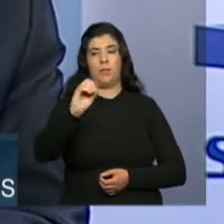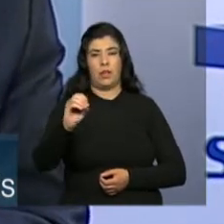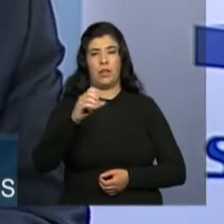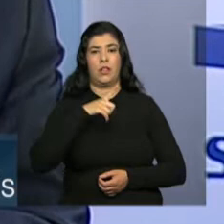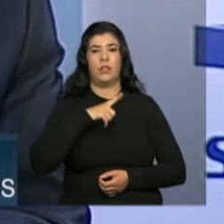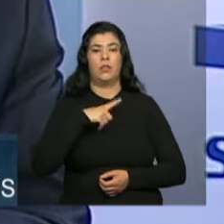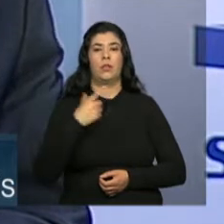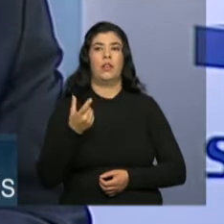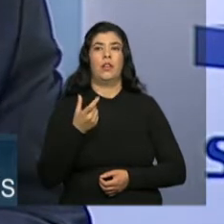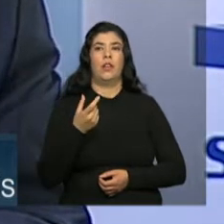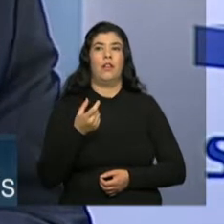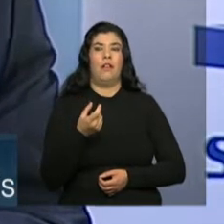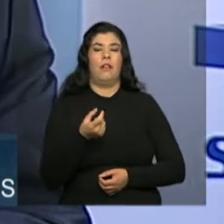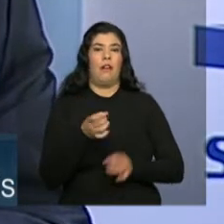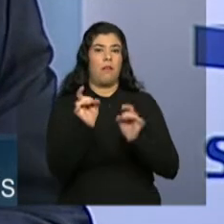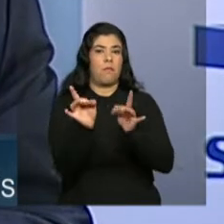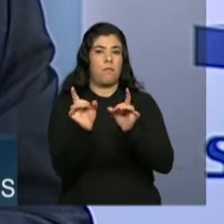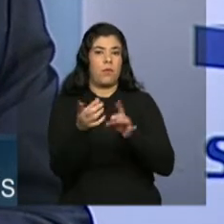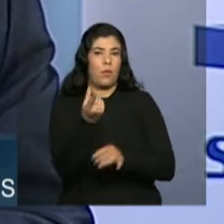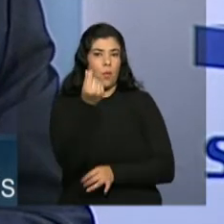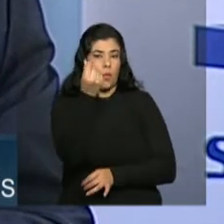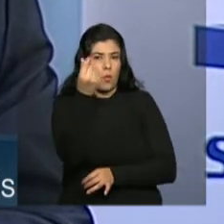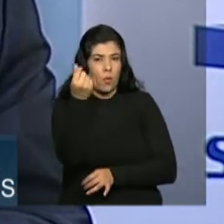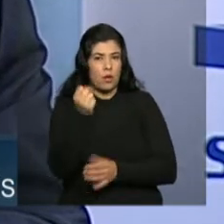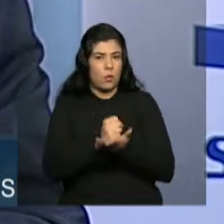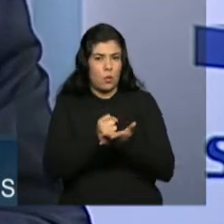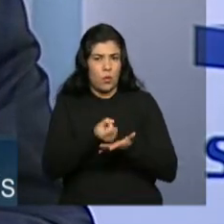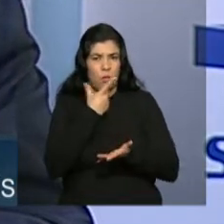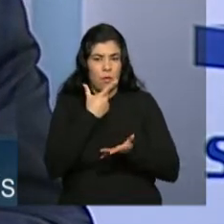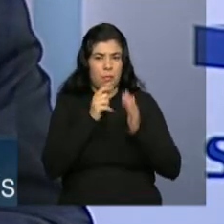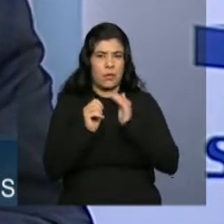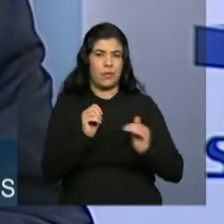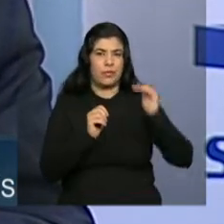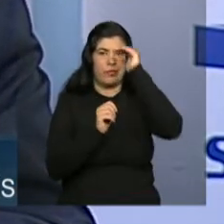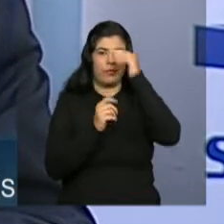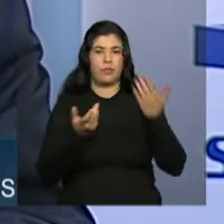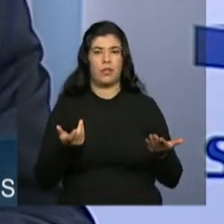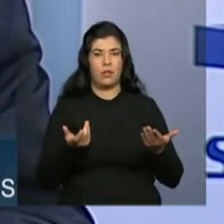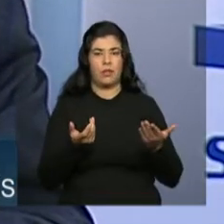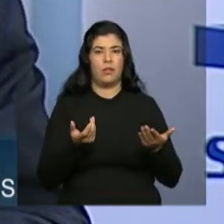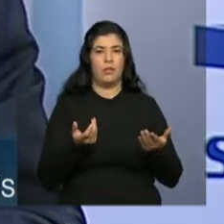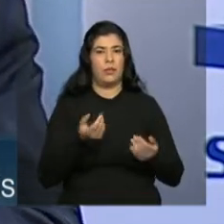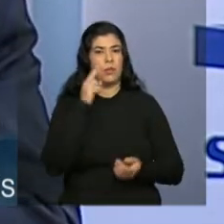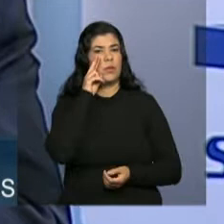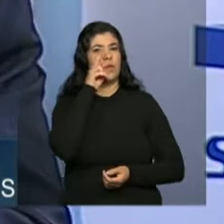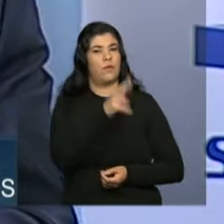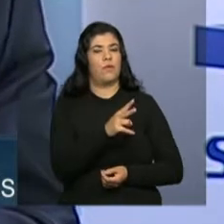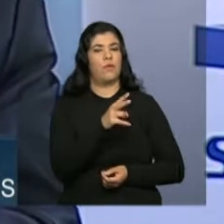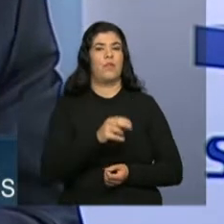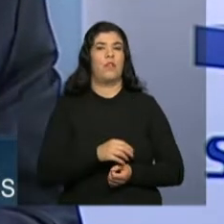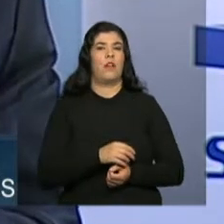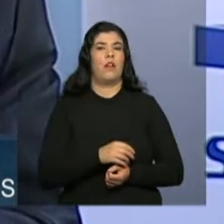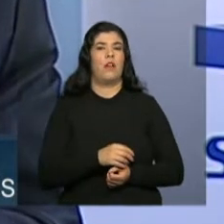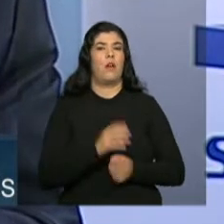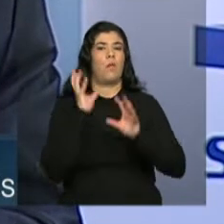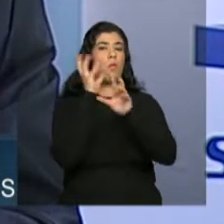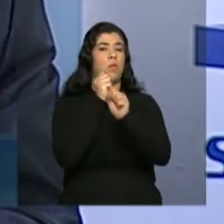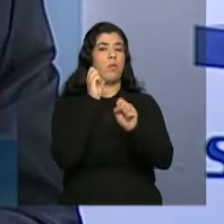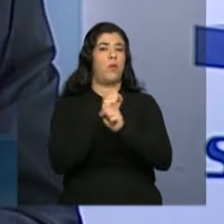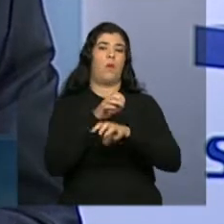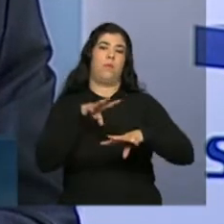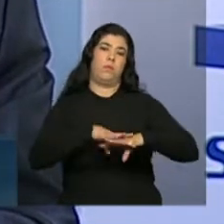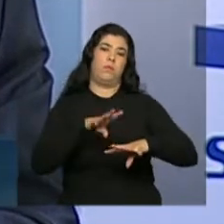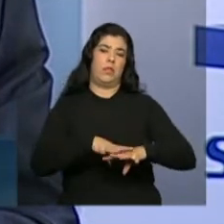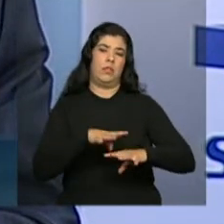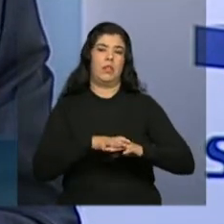aumentar no dia seguinte aquele valor né é o modelo adotado a fórmula tá ali né o a variação que é